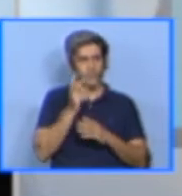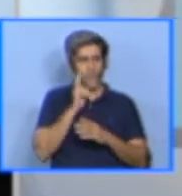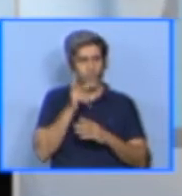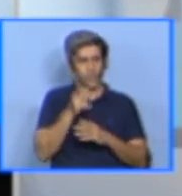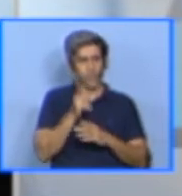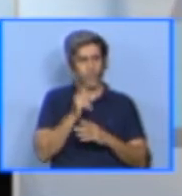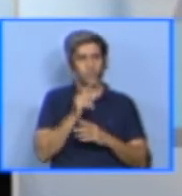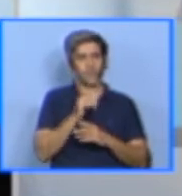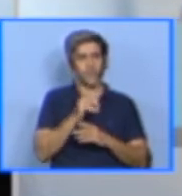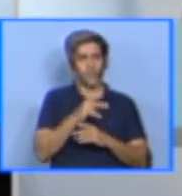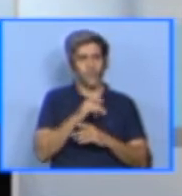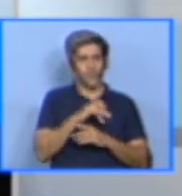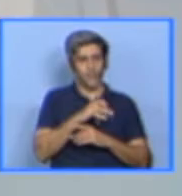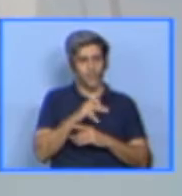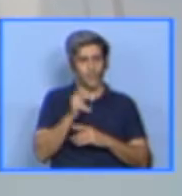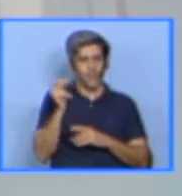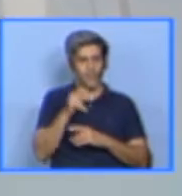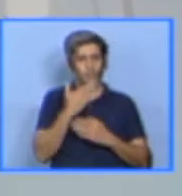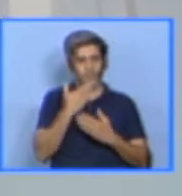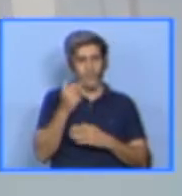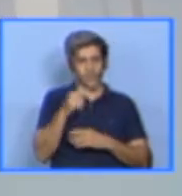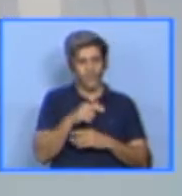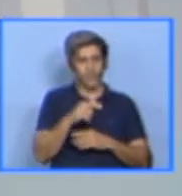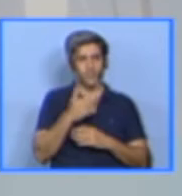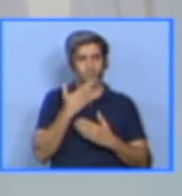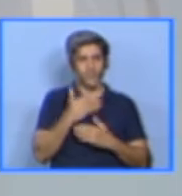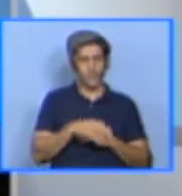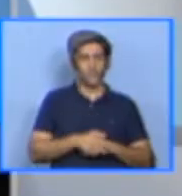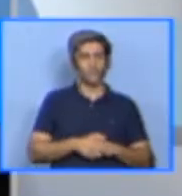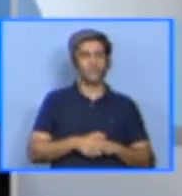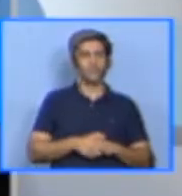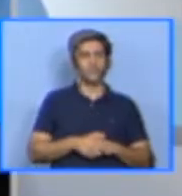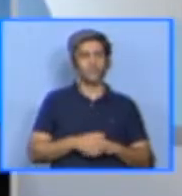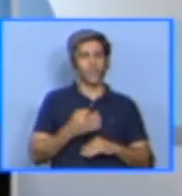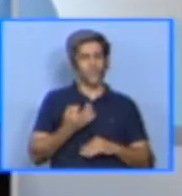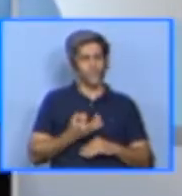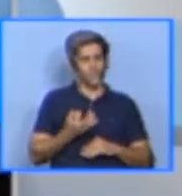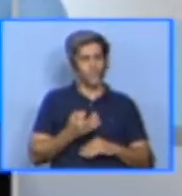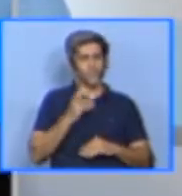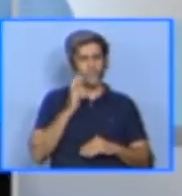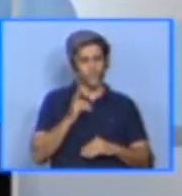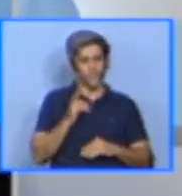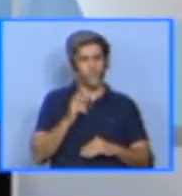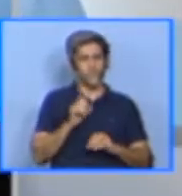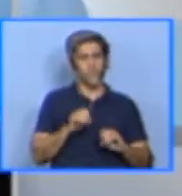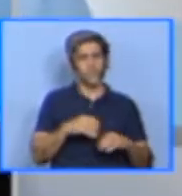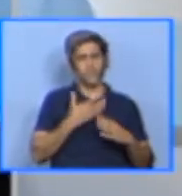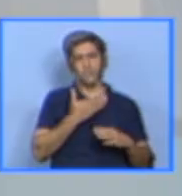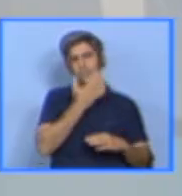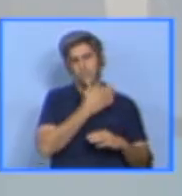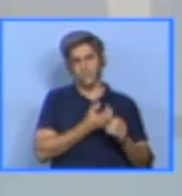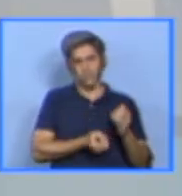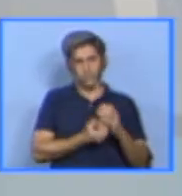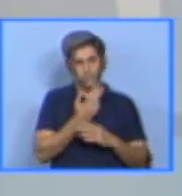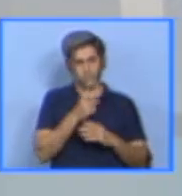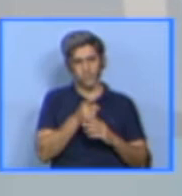boa tarde. Olá, boa tarde. Obrigado, Catarina, por estar neste programa. É, de facto, desde as origens desta organização, Ajuda